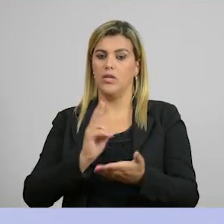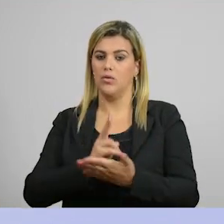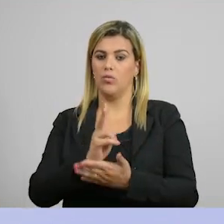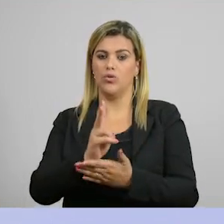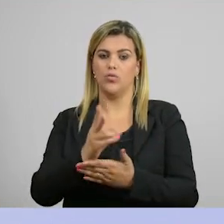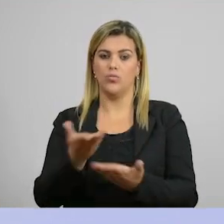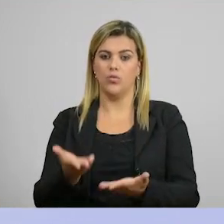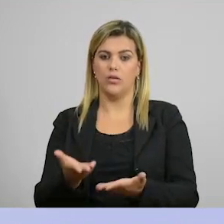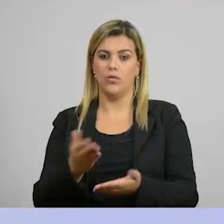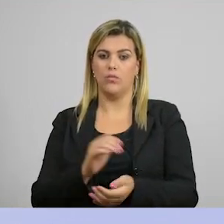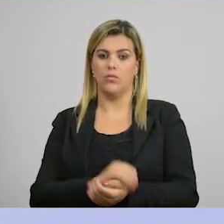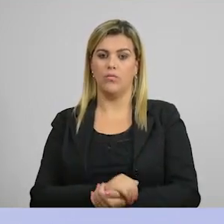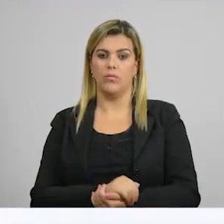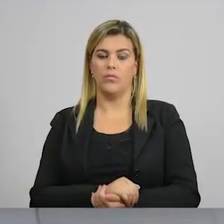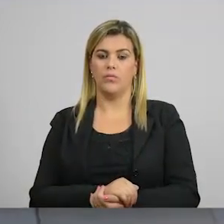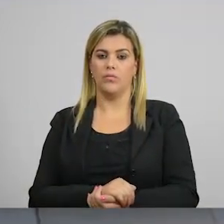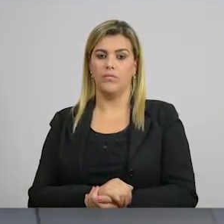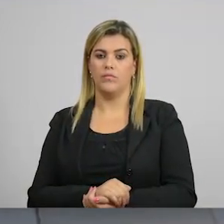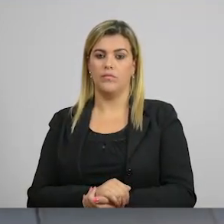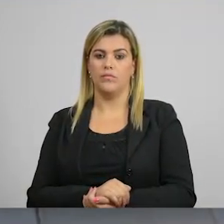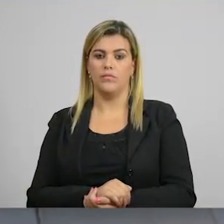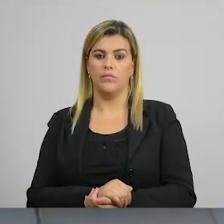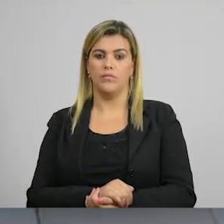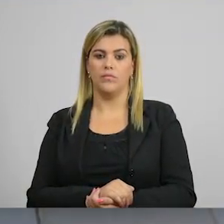permaneceu inalterado. A Arena defendeu.